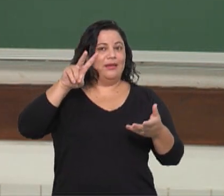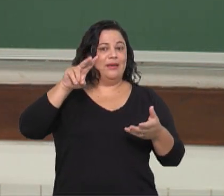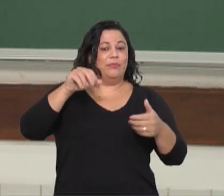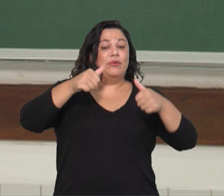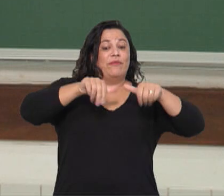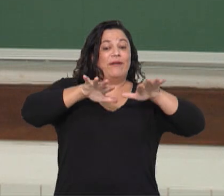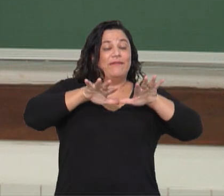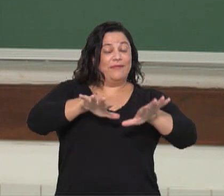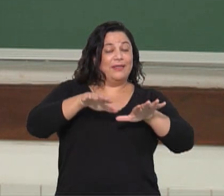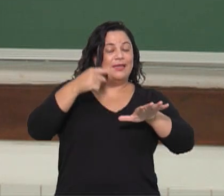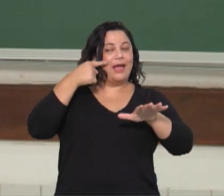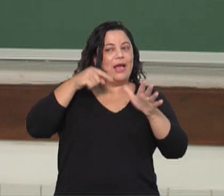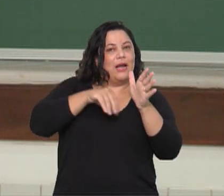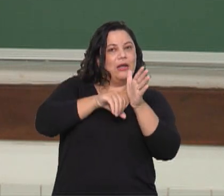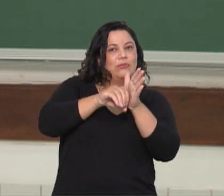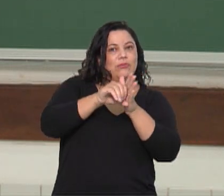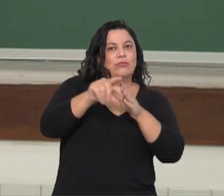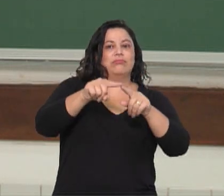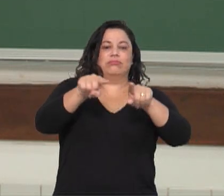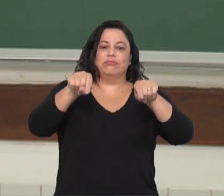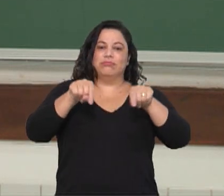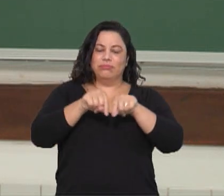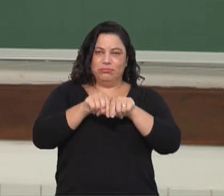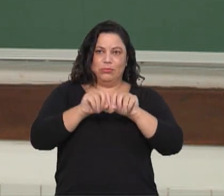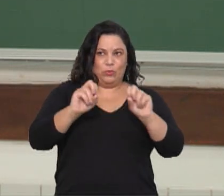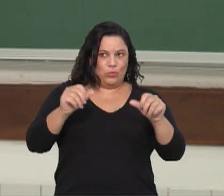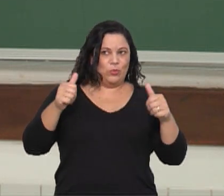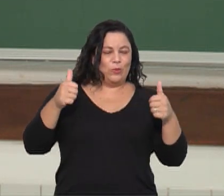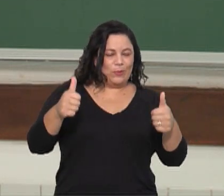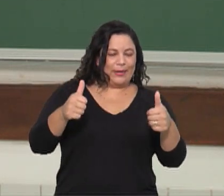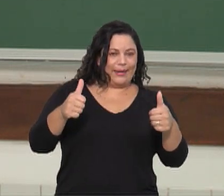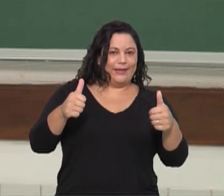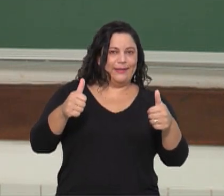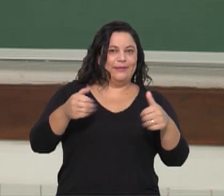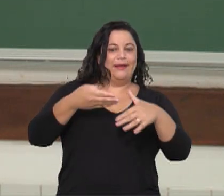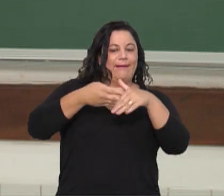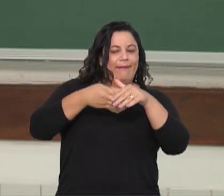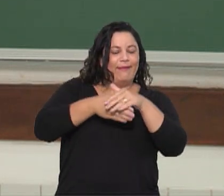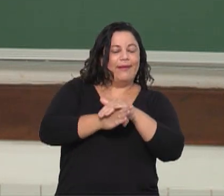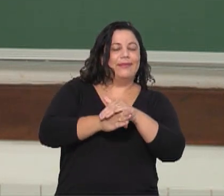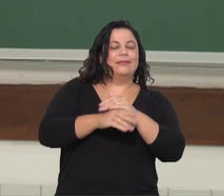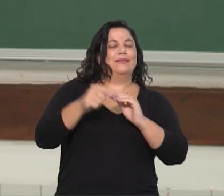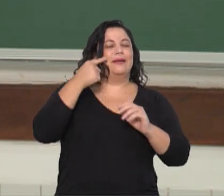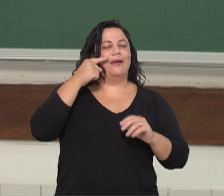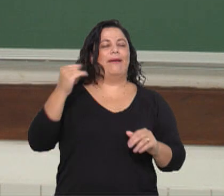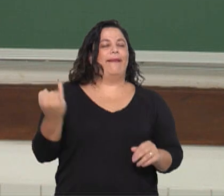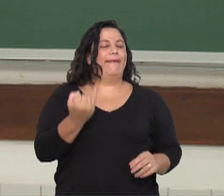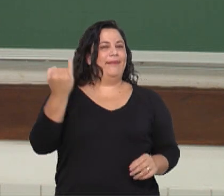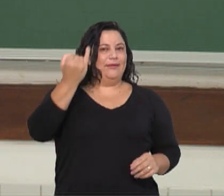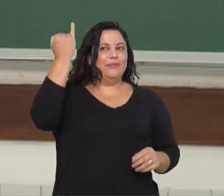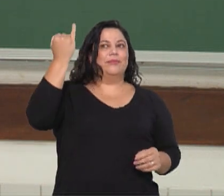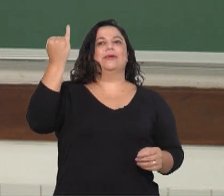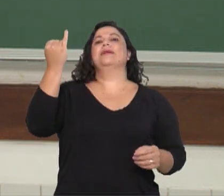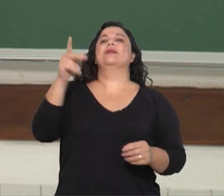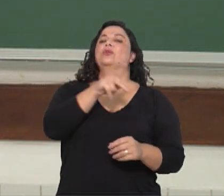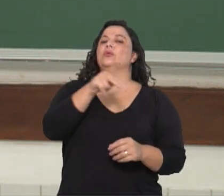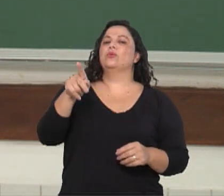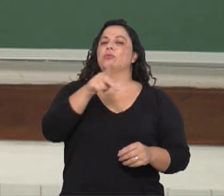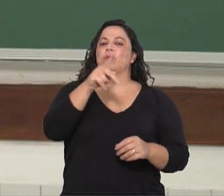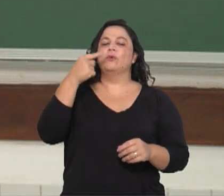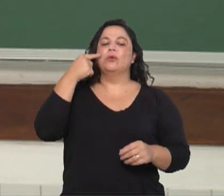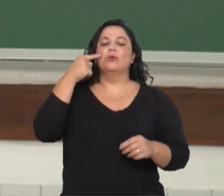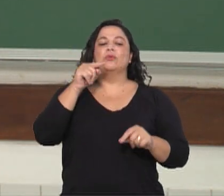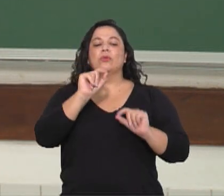fica tudo lá no Classroom. Não deixem de acessar o Classroom. Extremamente importante para que os professores possam acompanhar o